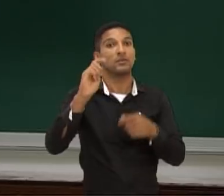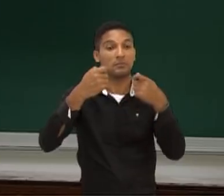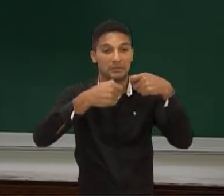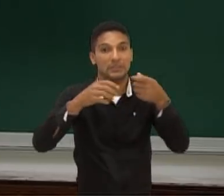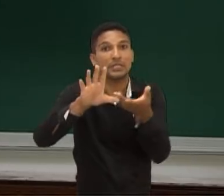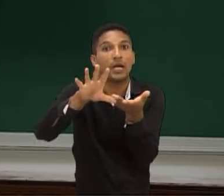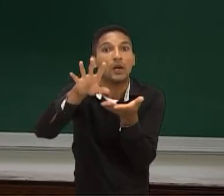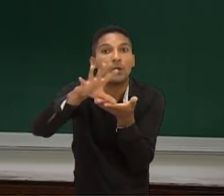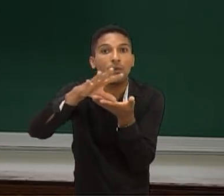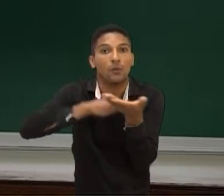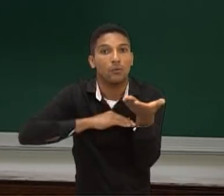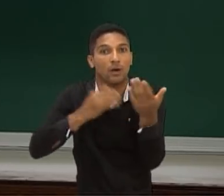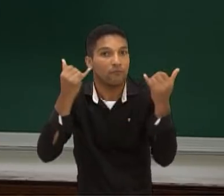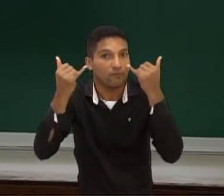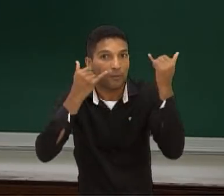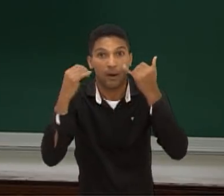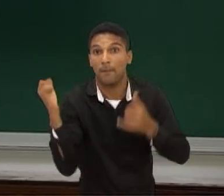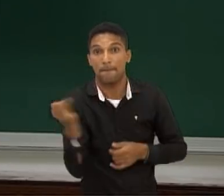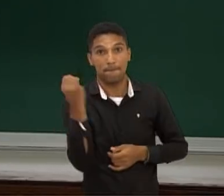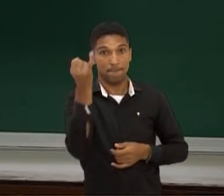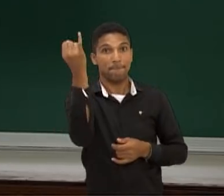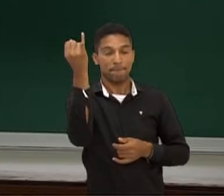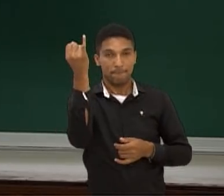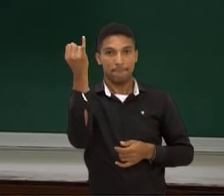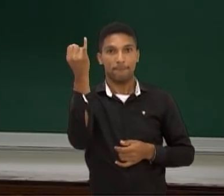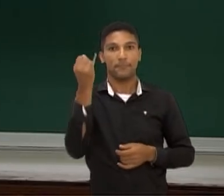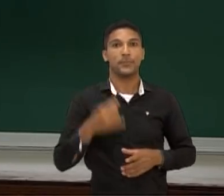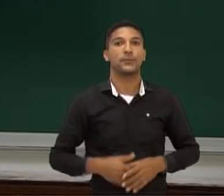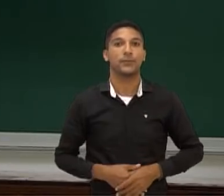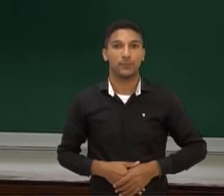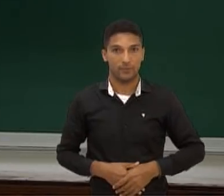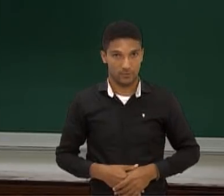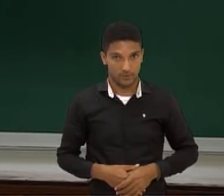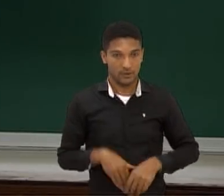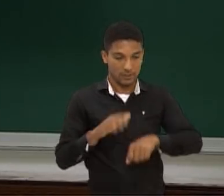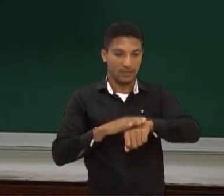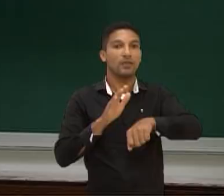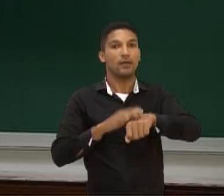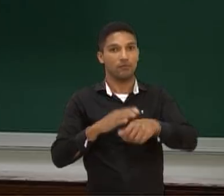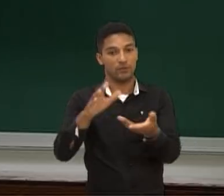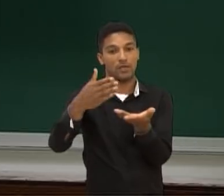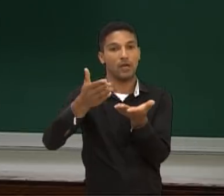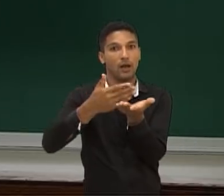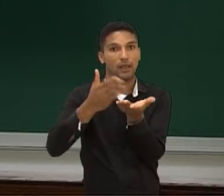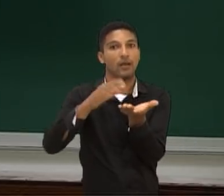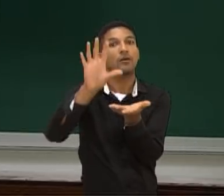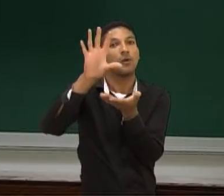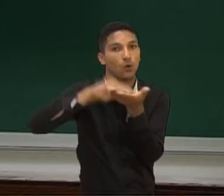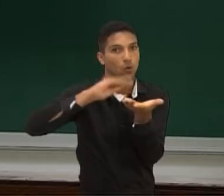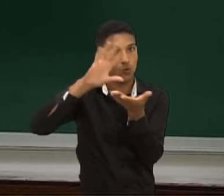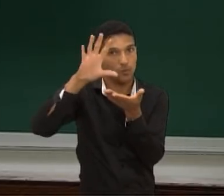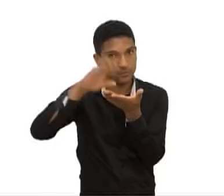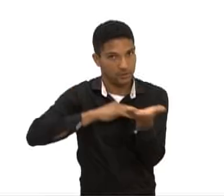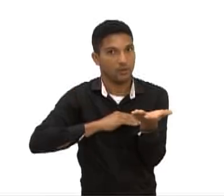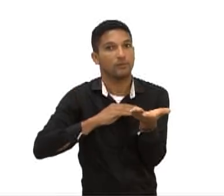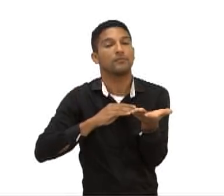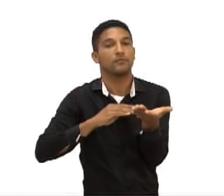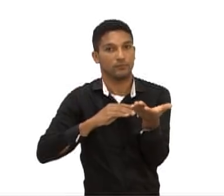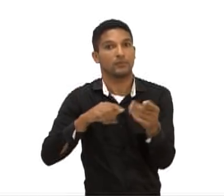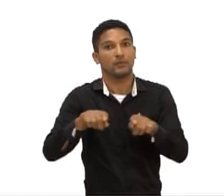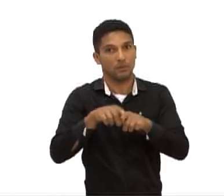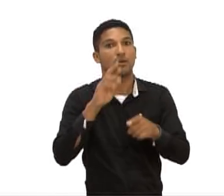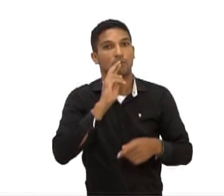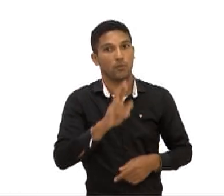são informações bem importantes, beleza? Então, dá tempinho de copiar e responder aqui para a professora voltar com a resposta. Então, olha